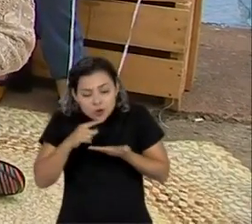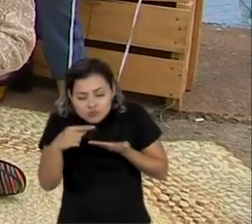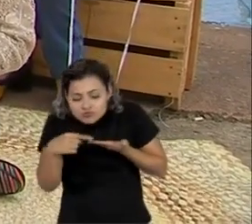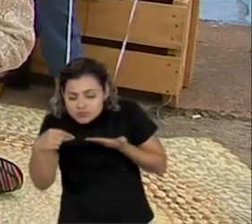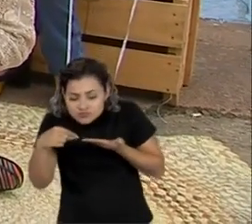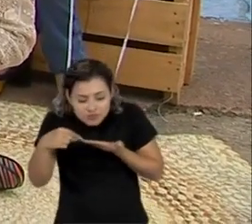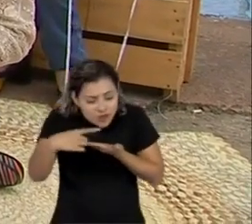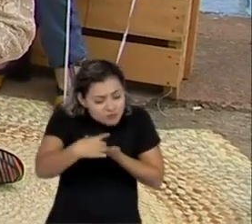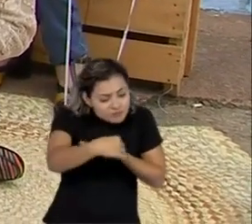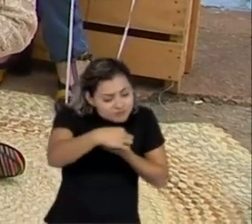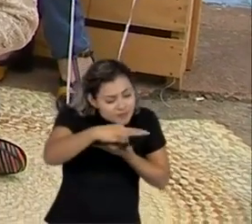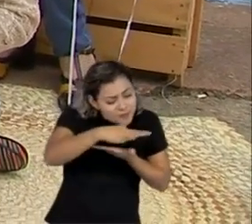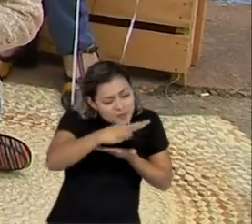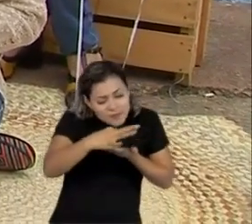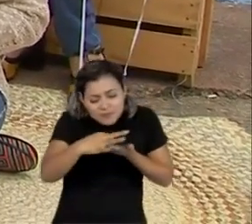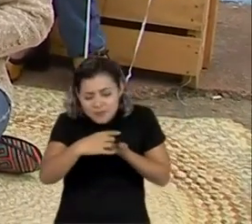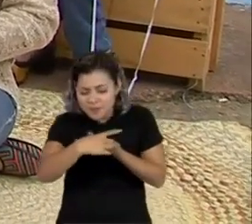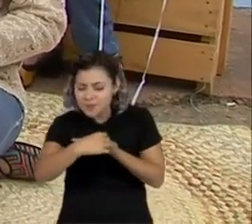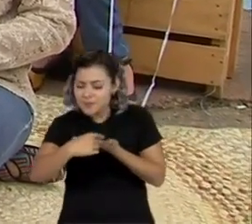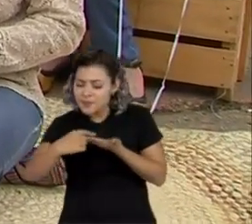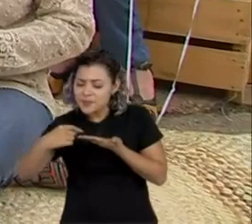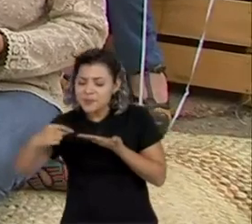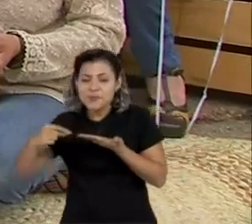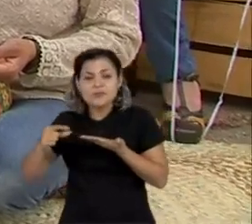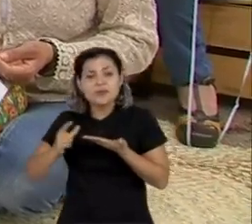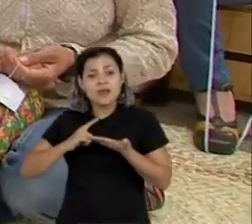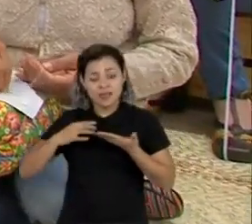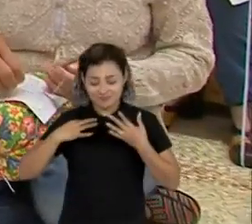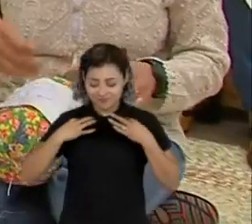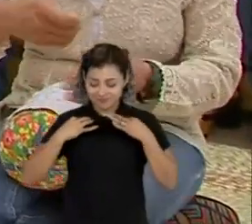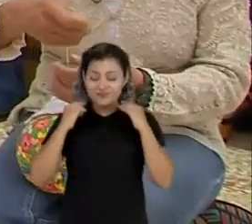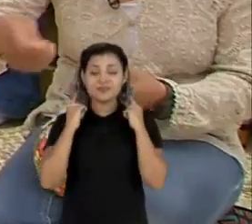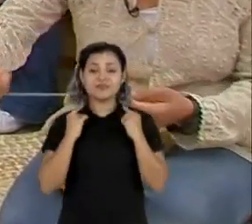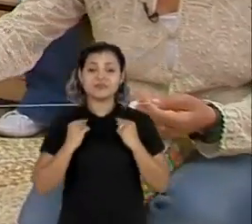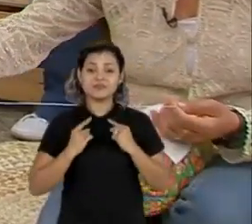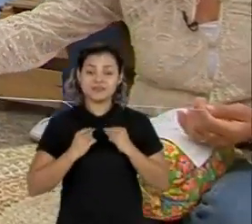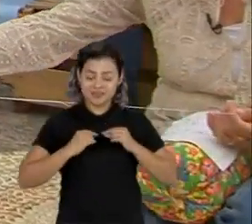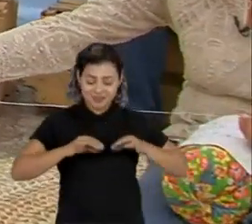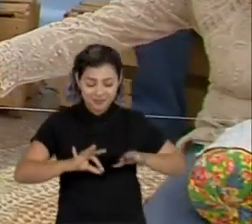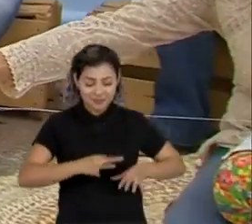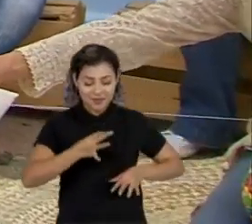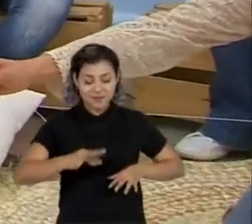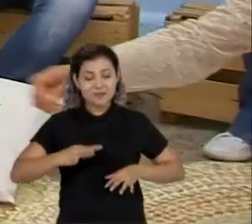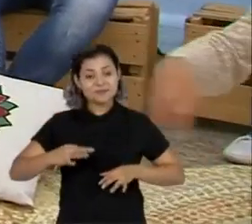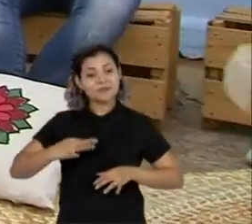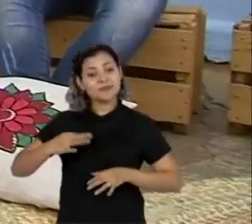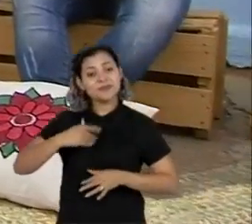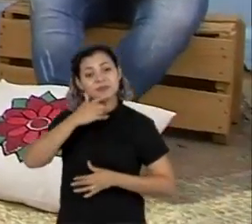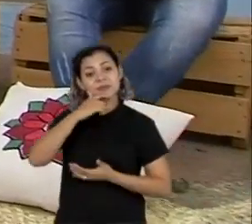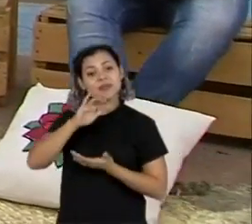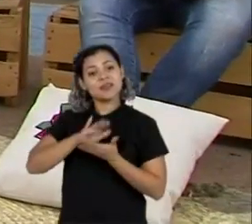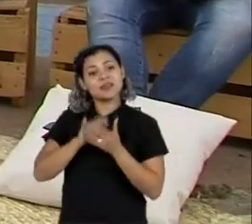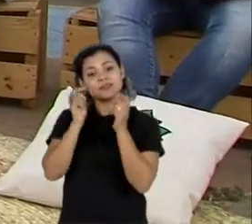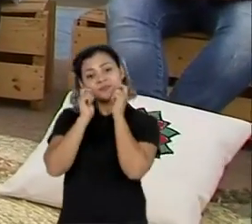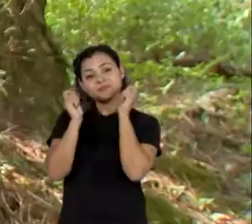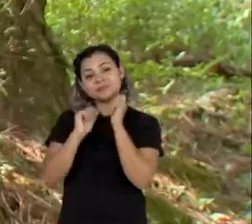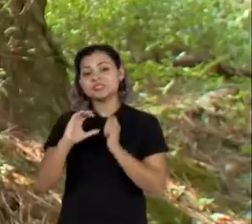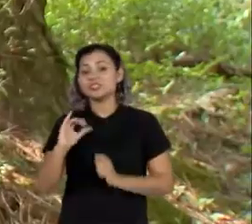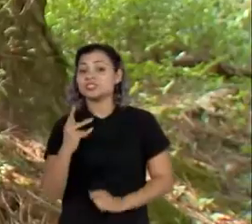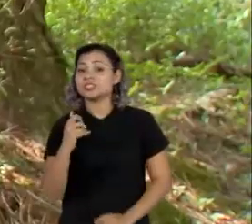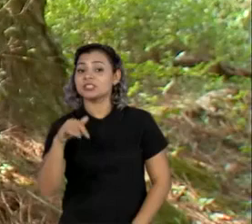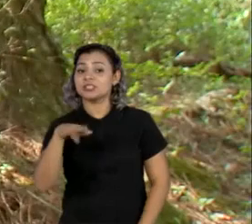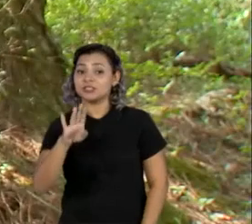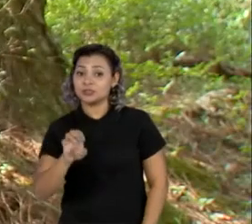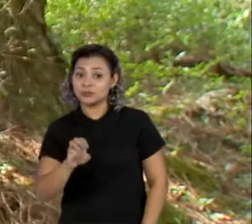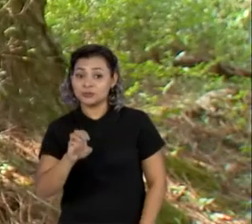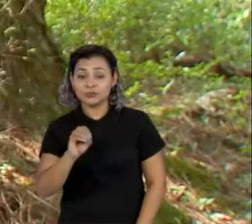biquinho para botar na camisa do meu amor que é chiquinho.